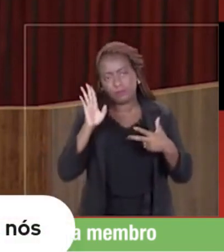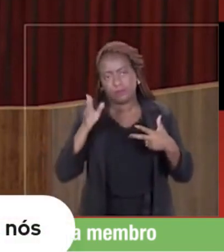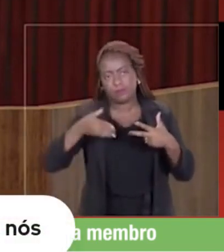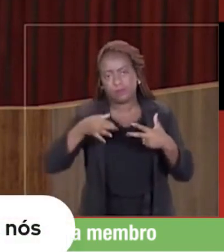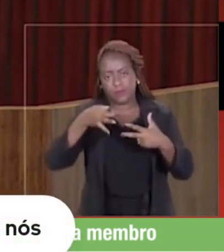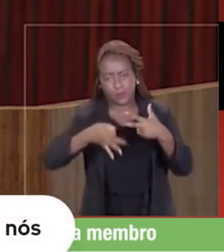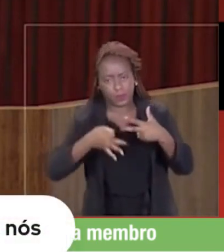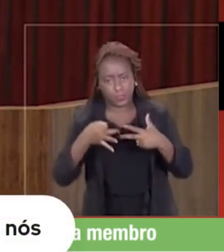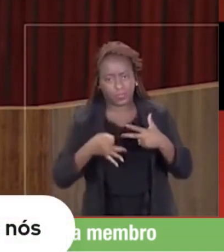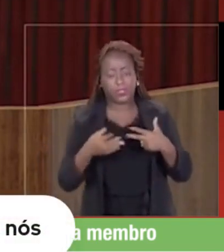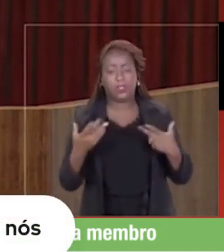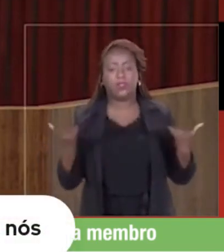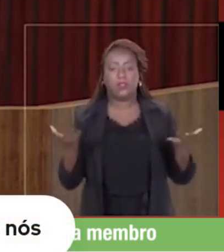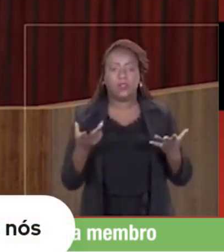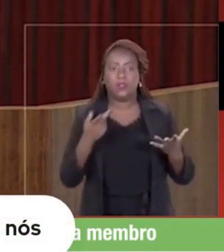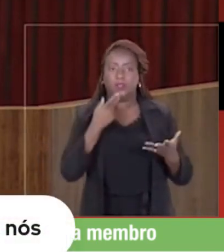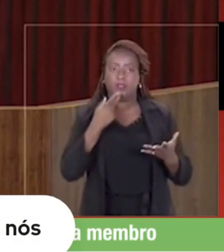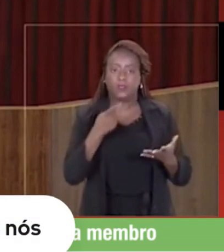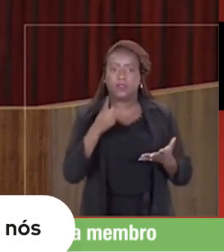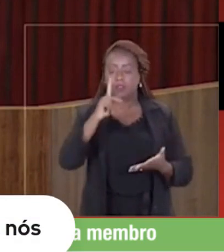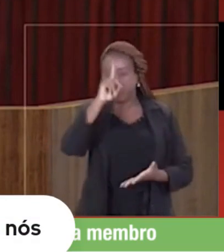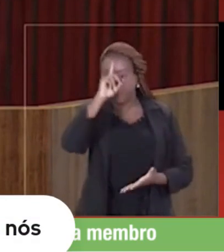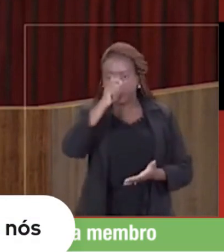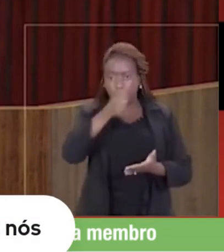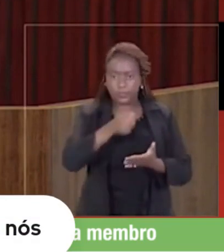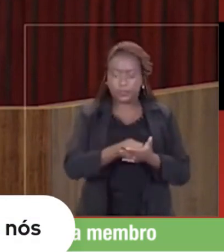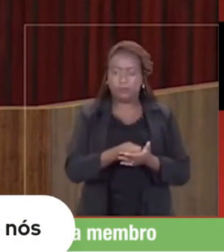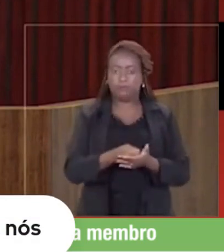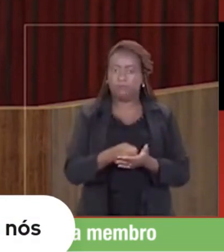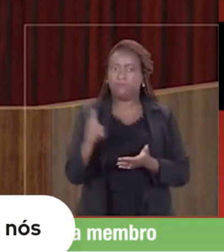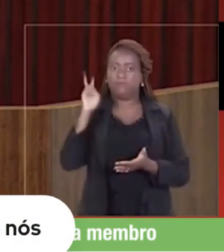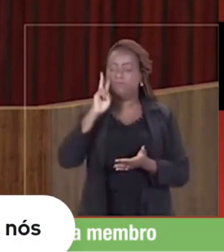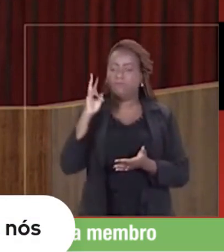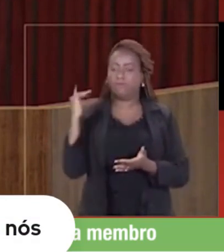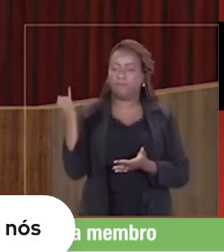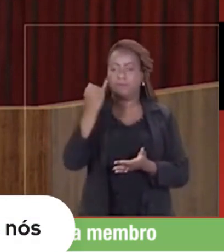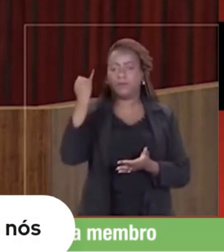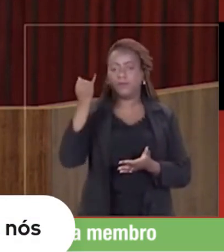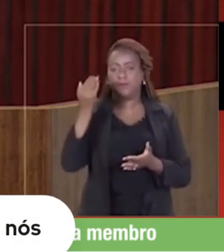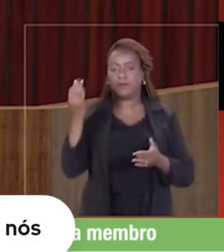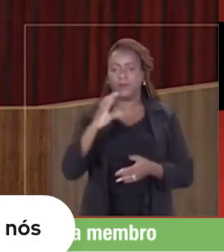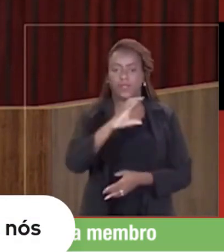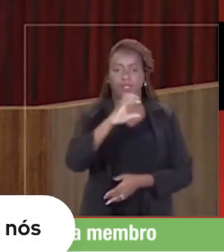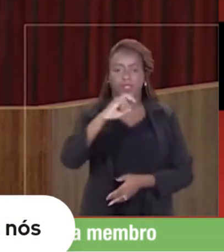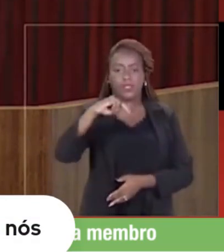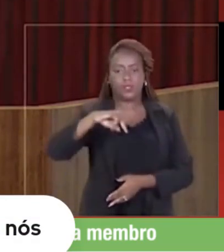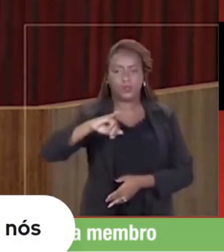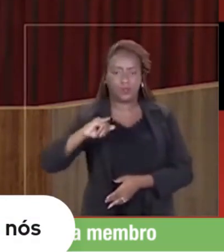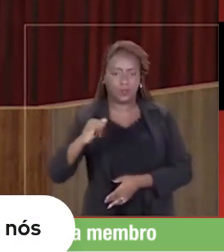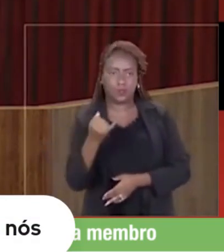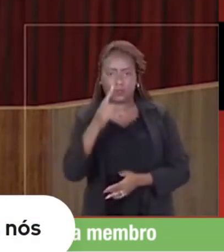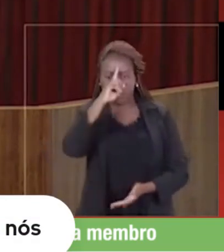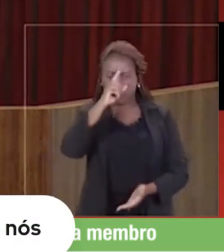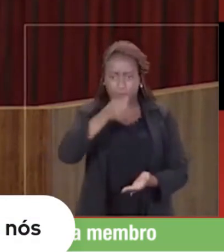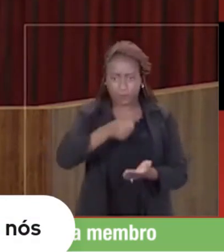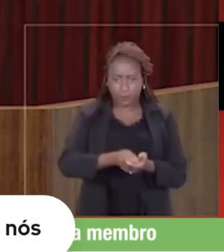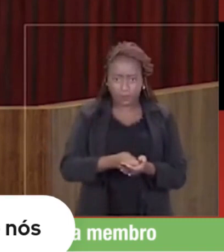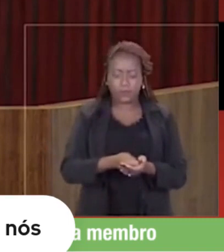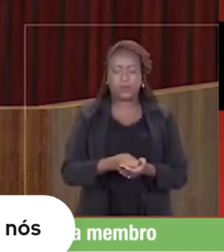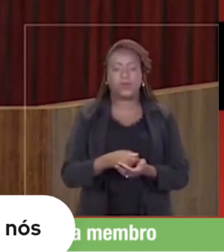Aí seja, eu louvo aqui uma decisão histórica tomada esta semana pelo Conselho Nacional de Justiça, o